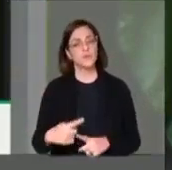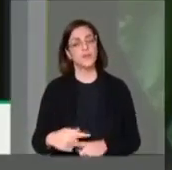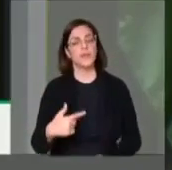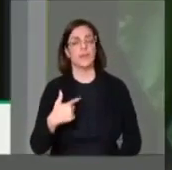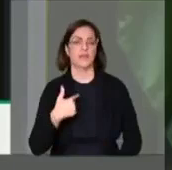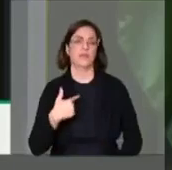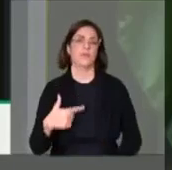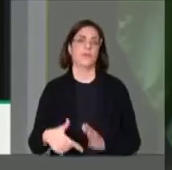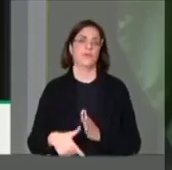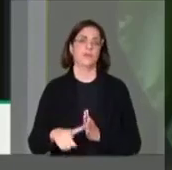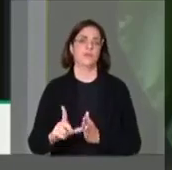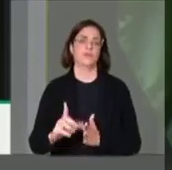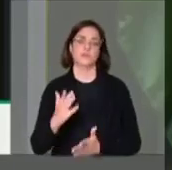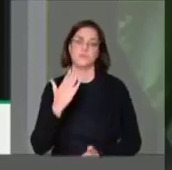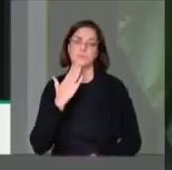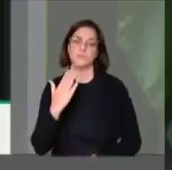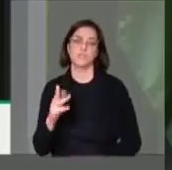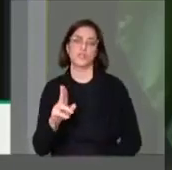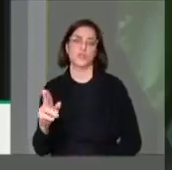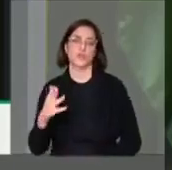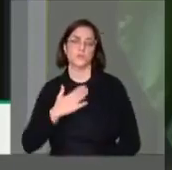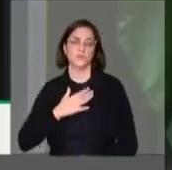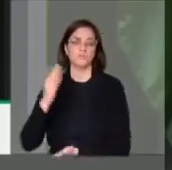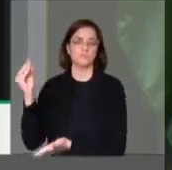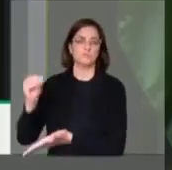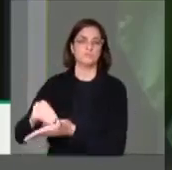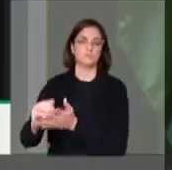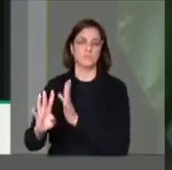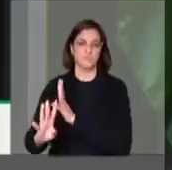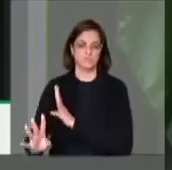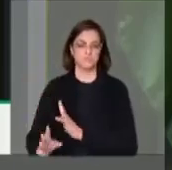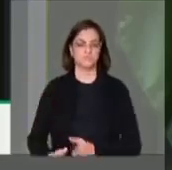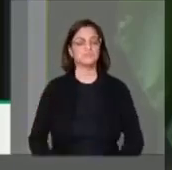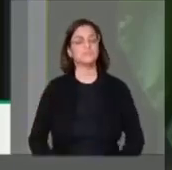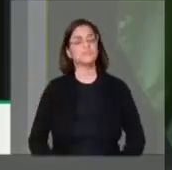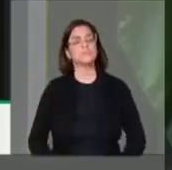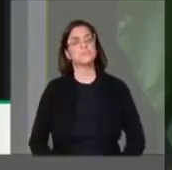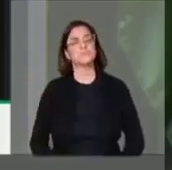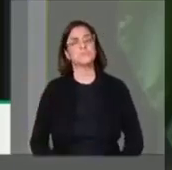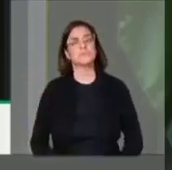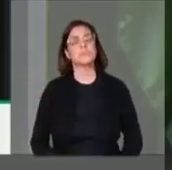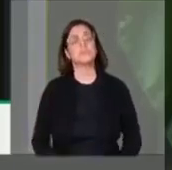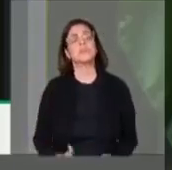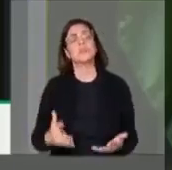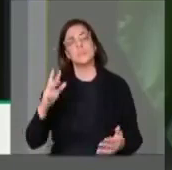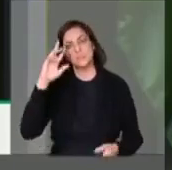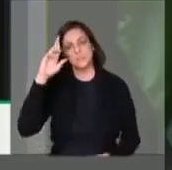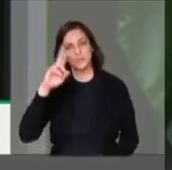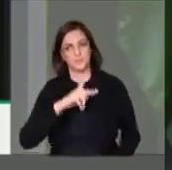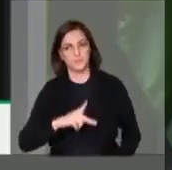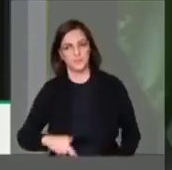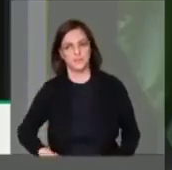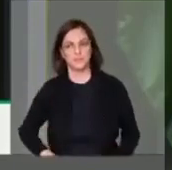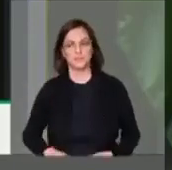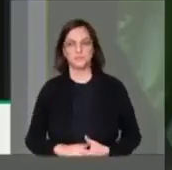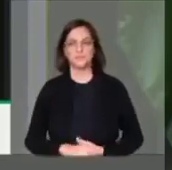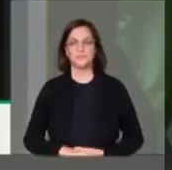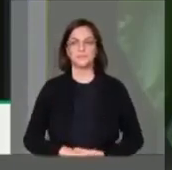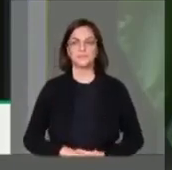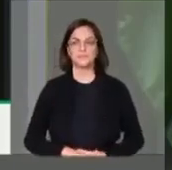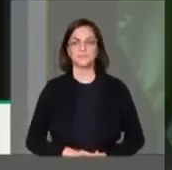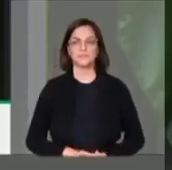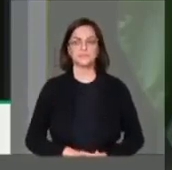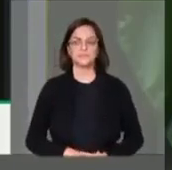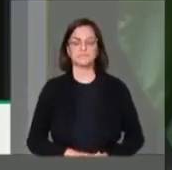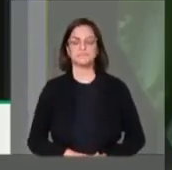no dado como lido. Muito obrigado. Senhor presidente, em primeiro lugar,